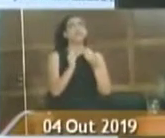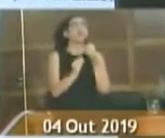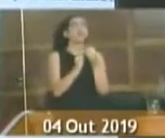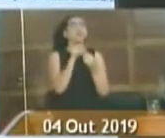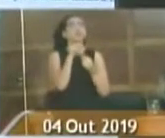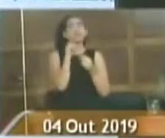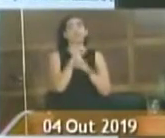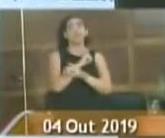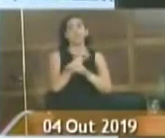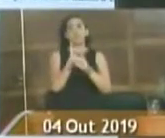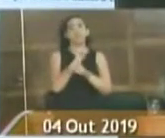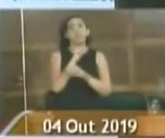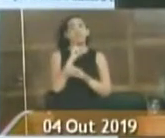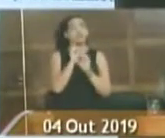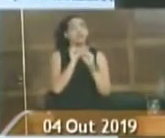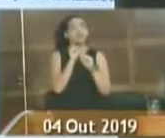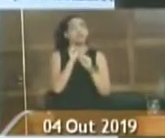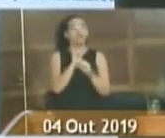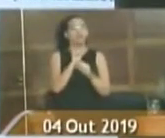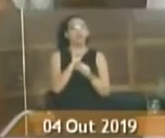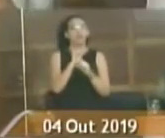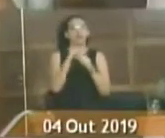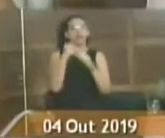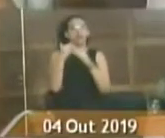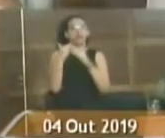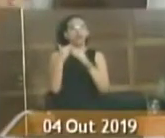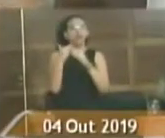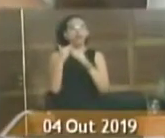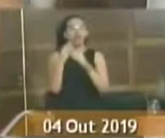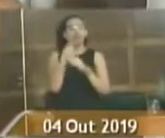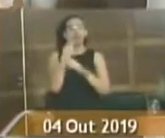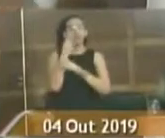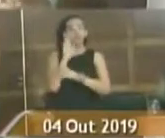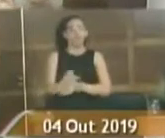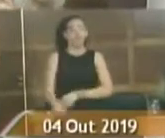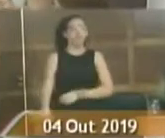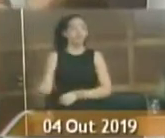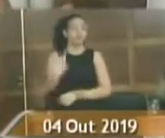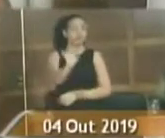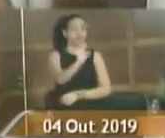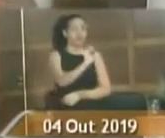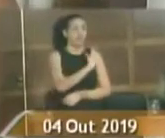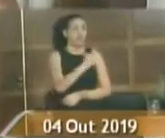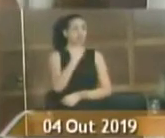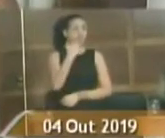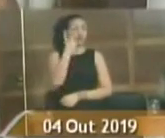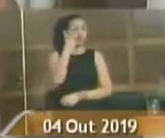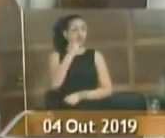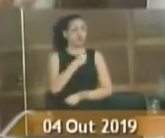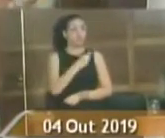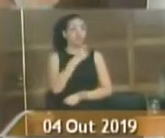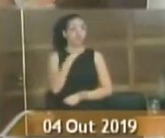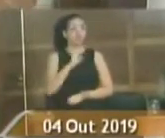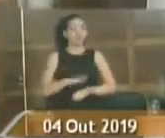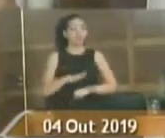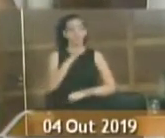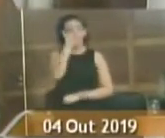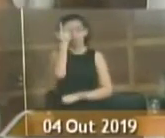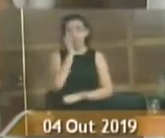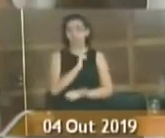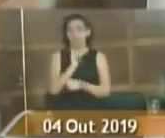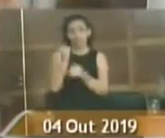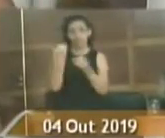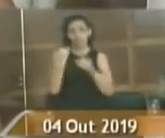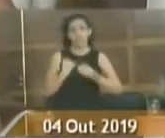você puder passar para cada um deles, que eles levam aos responsáveis. Quanto mais gente tiver essa informação de